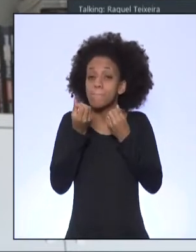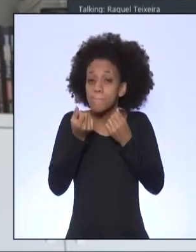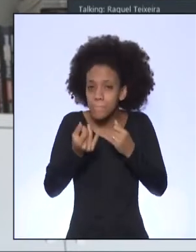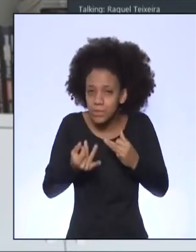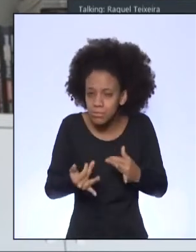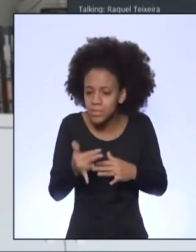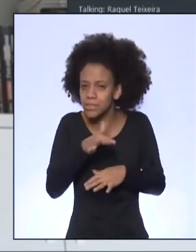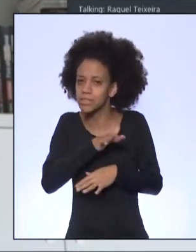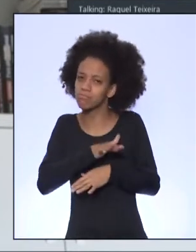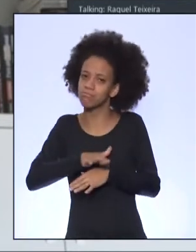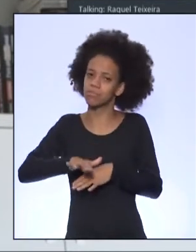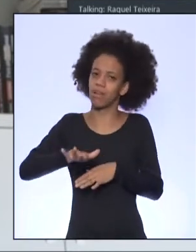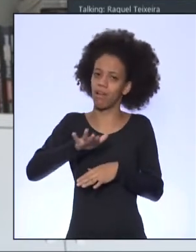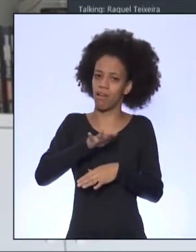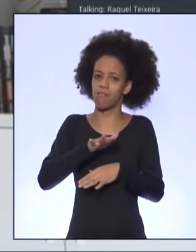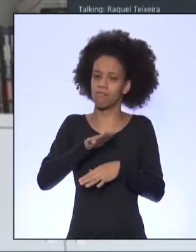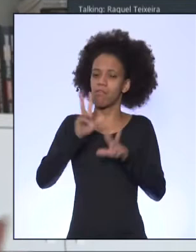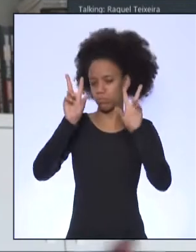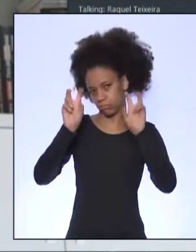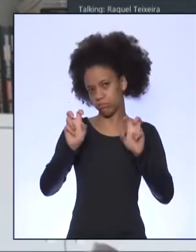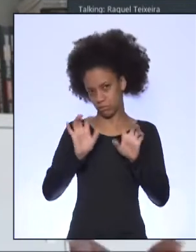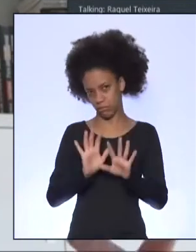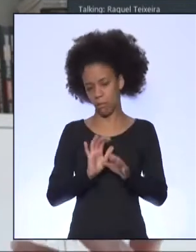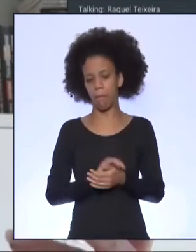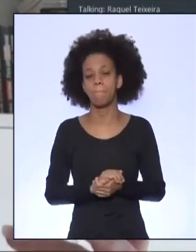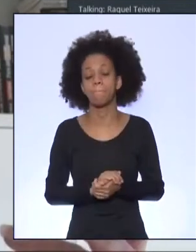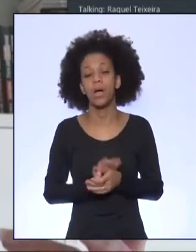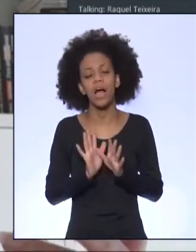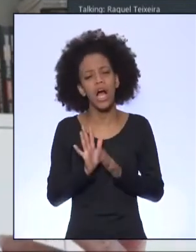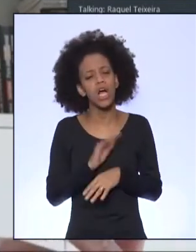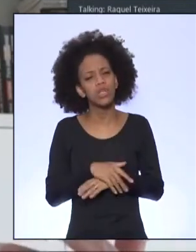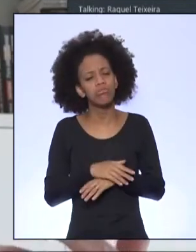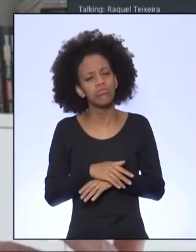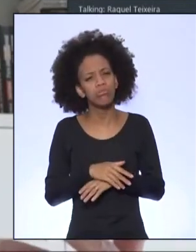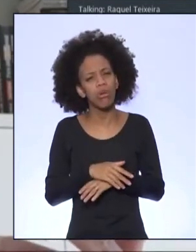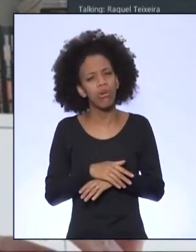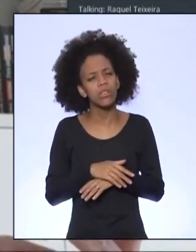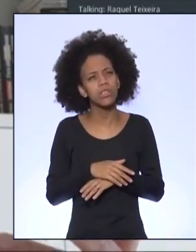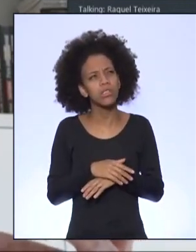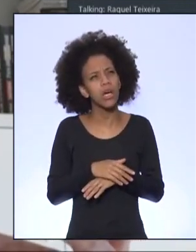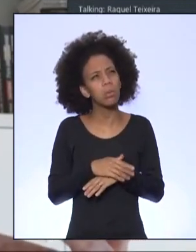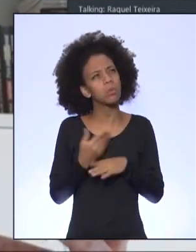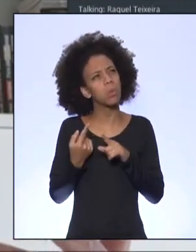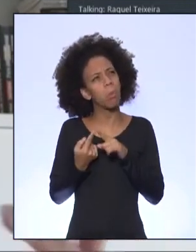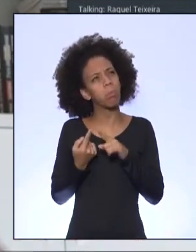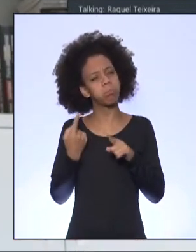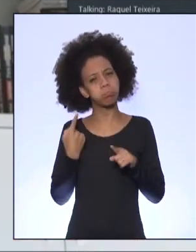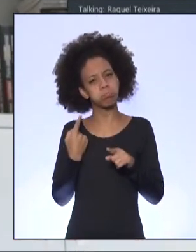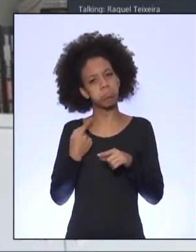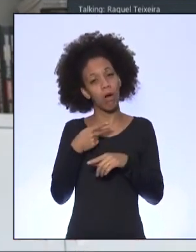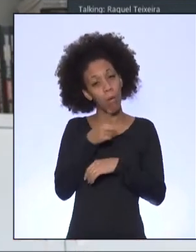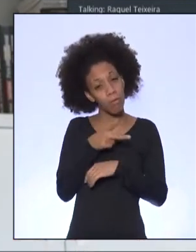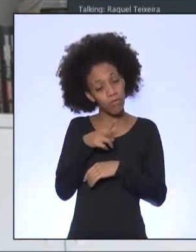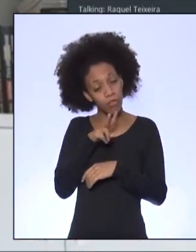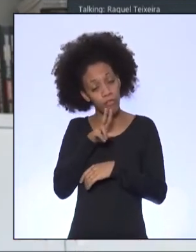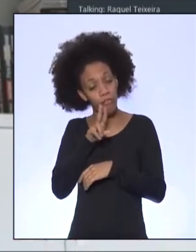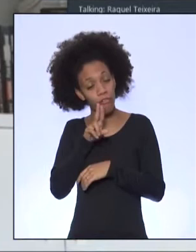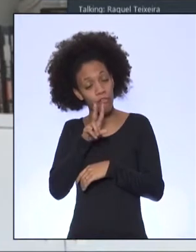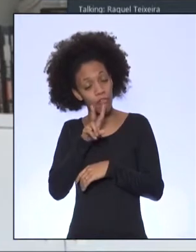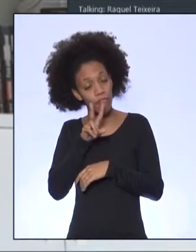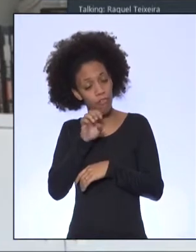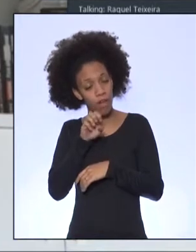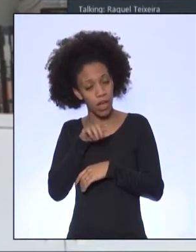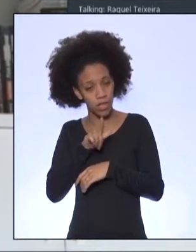dessa área, para falar desse assunto. Nós vimos aqui, vocês se lembram, no programa com o professor Wagner, que as